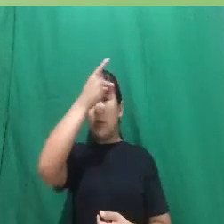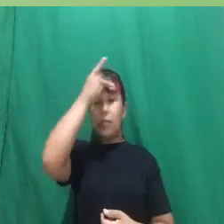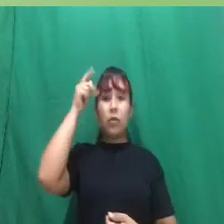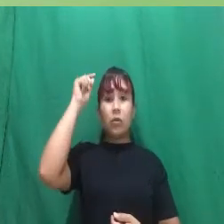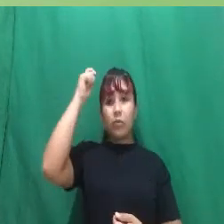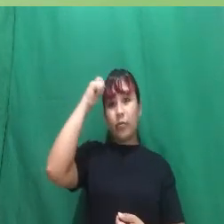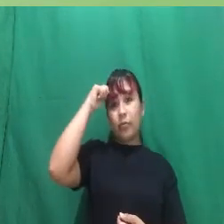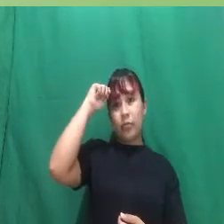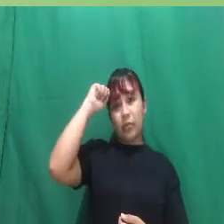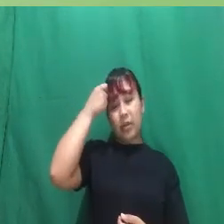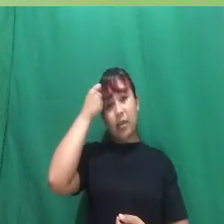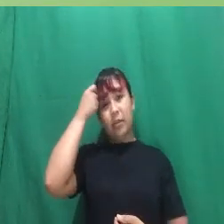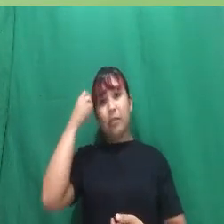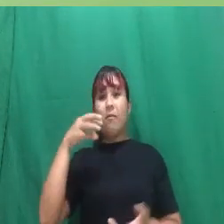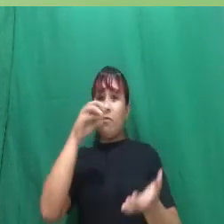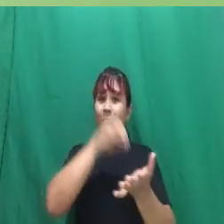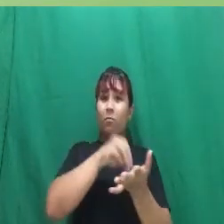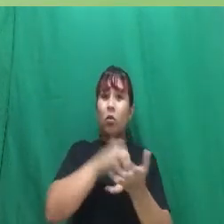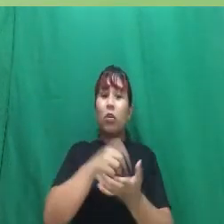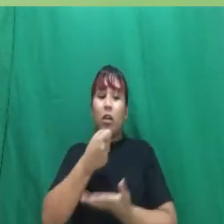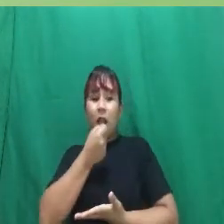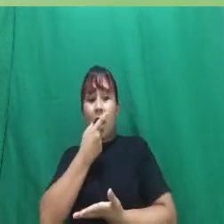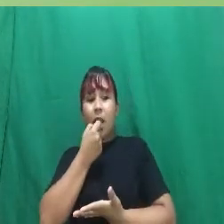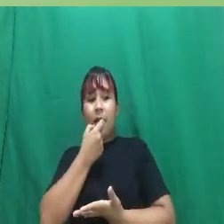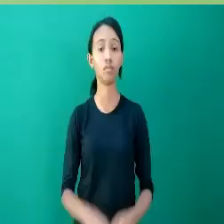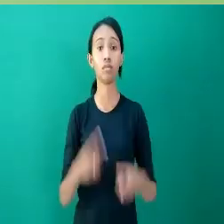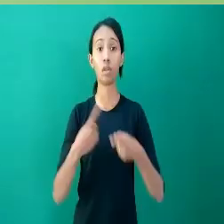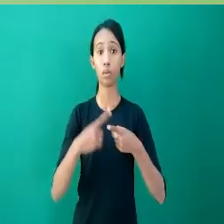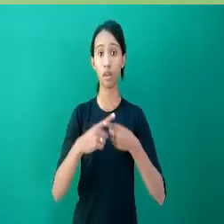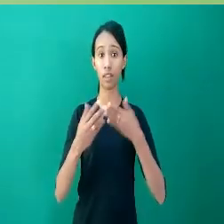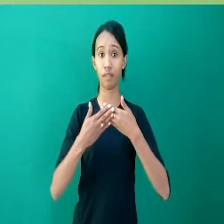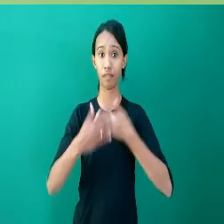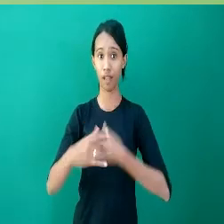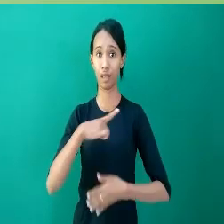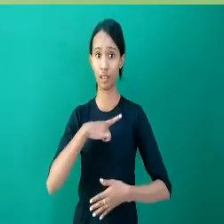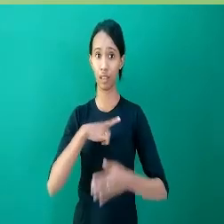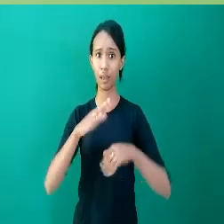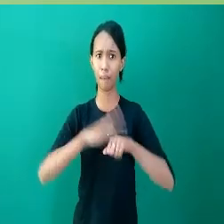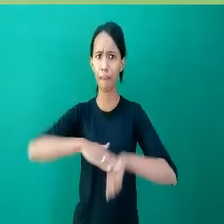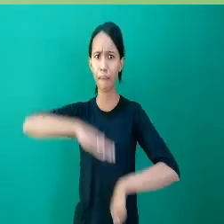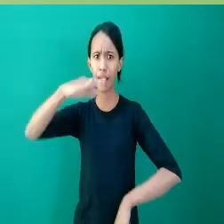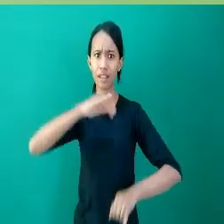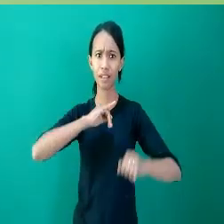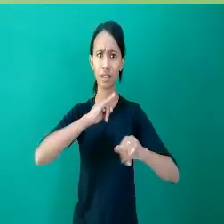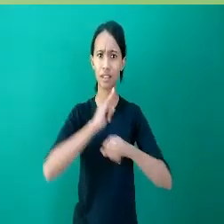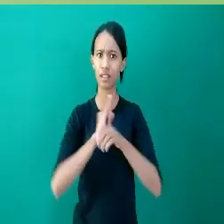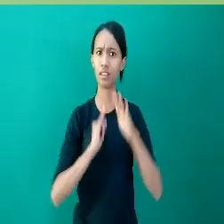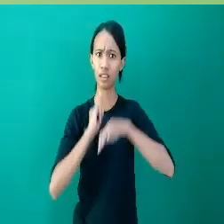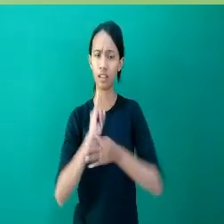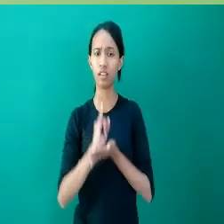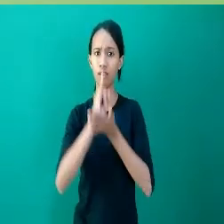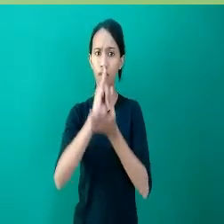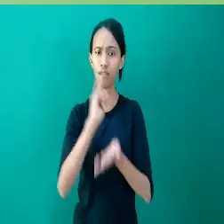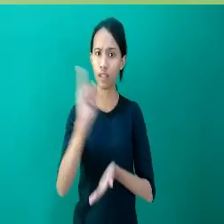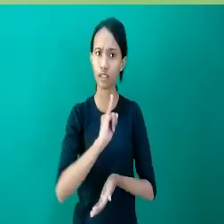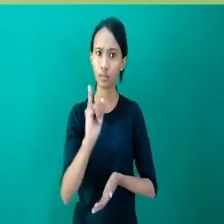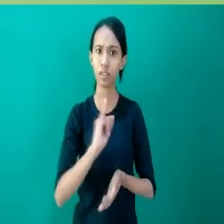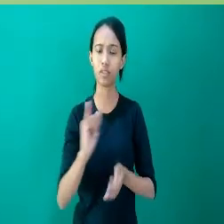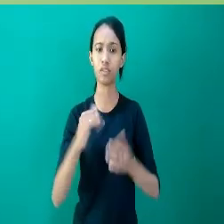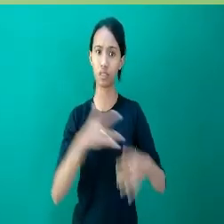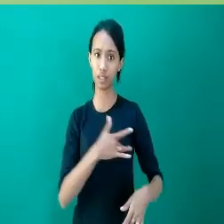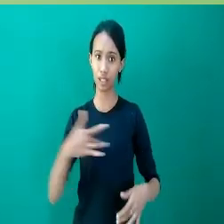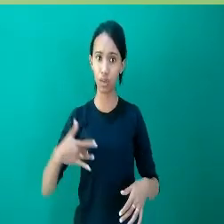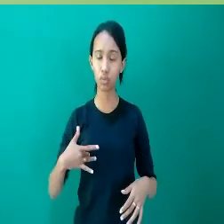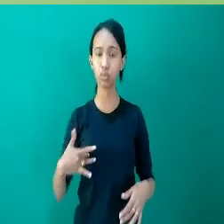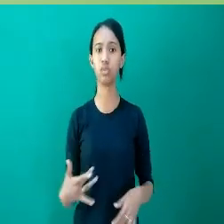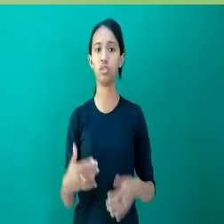emenda constitucional 95. Porque aí nós vamos ter mais investimento na saúde, na educação. Eu acredito que nós